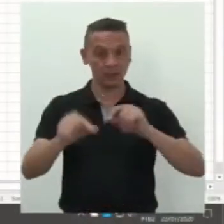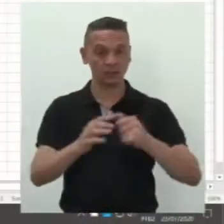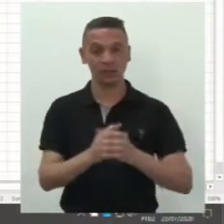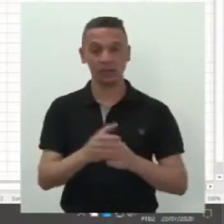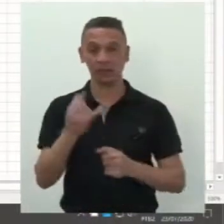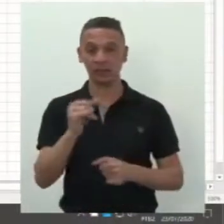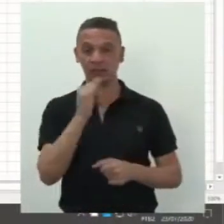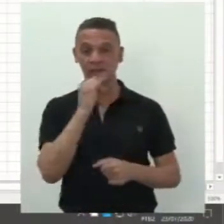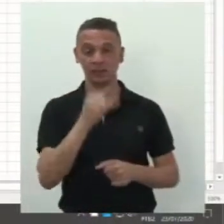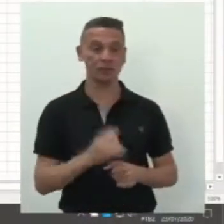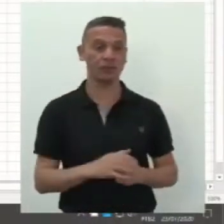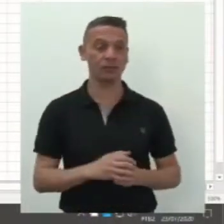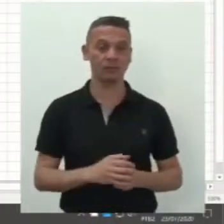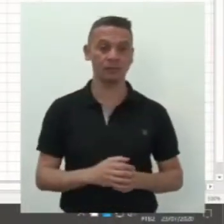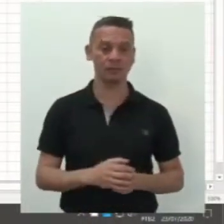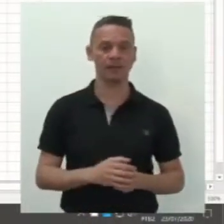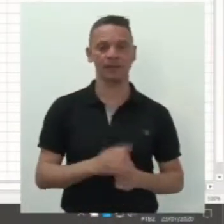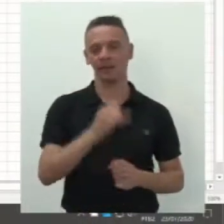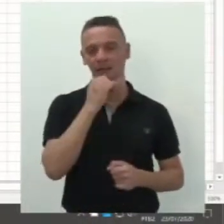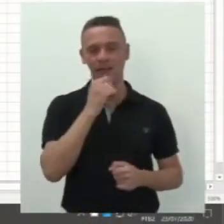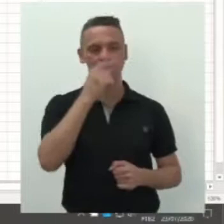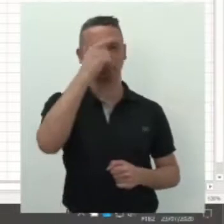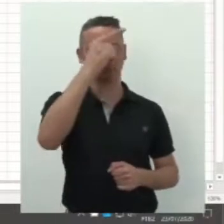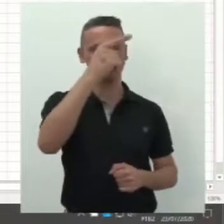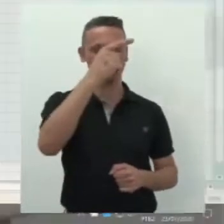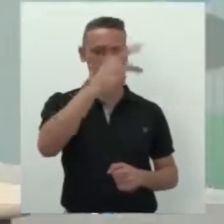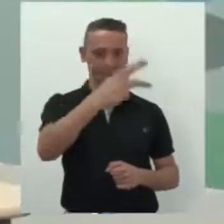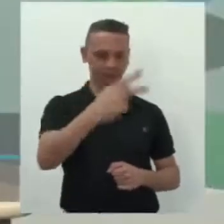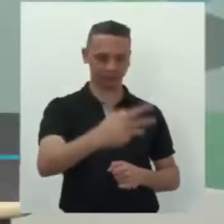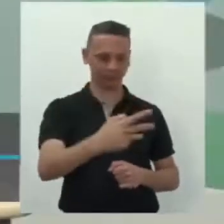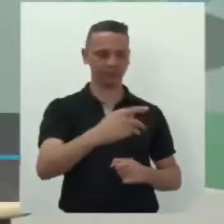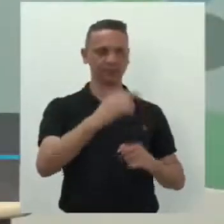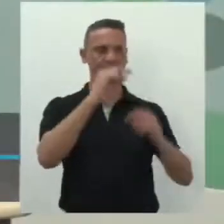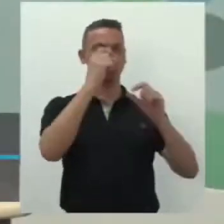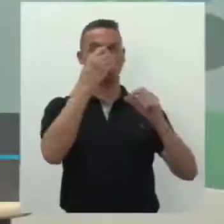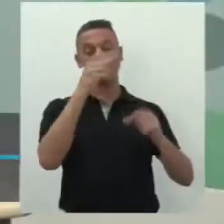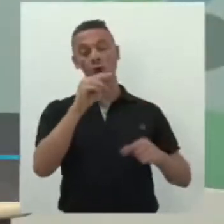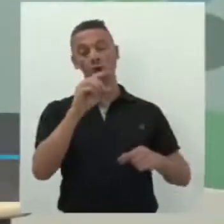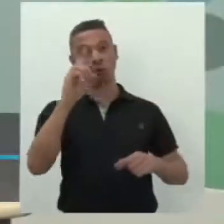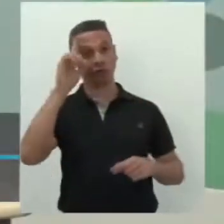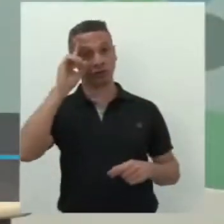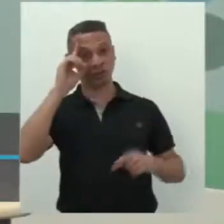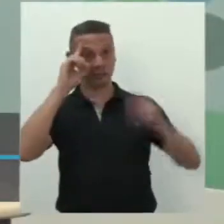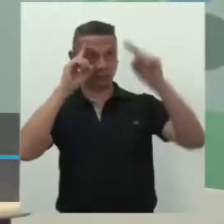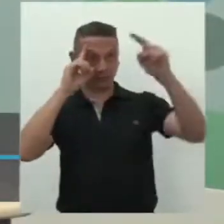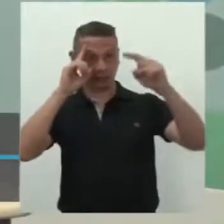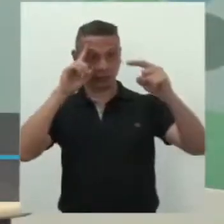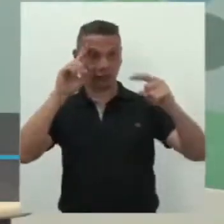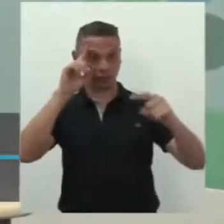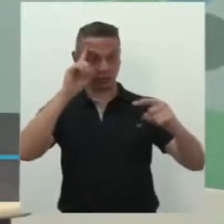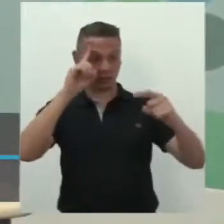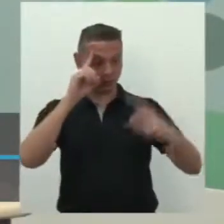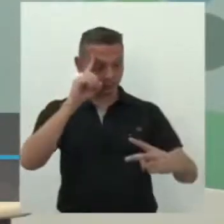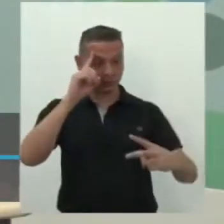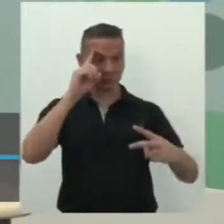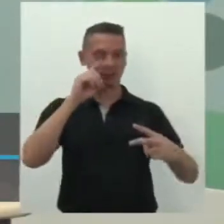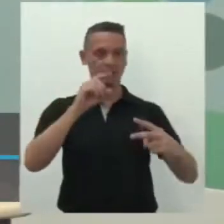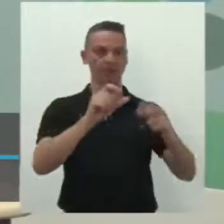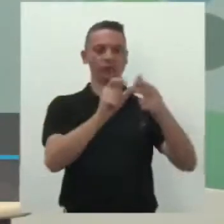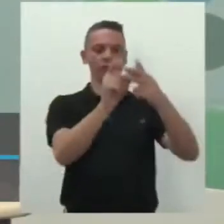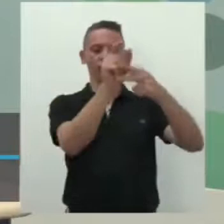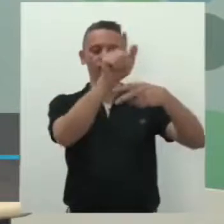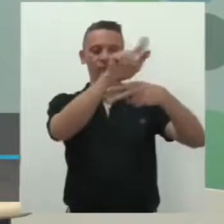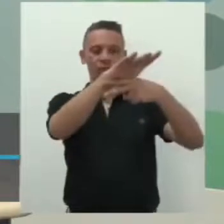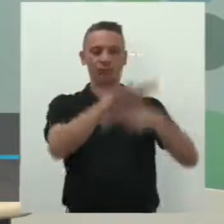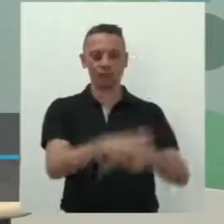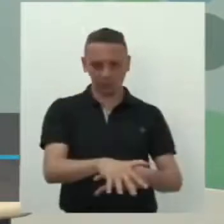colocar duas sequências, né, 2 números ou 2 datas na coluna e a gente arrastar, ele vai entender